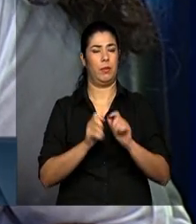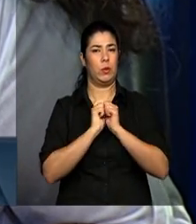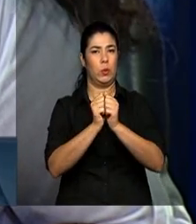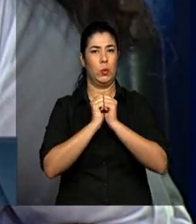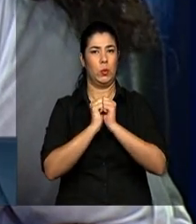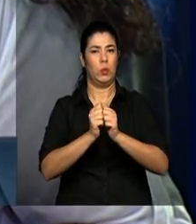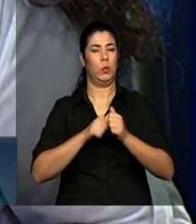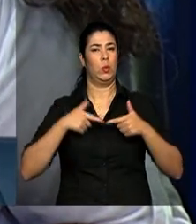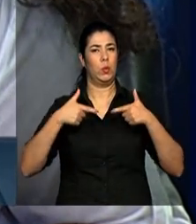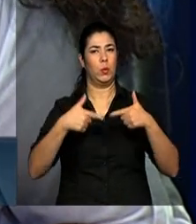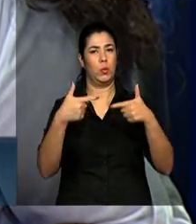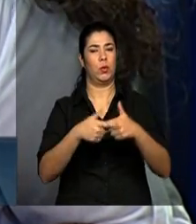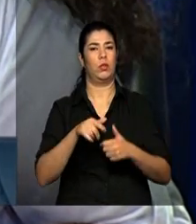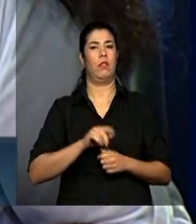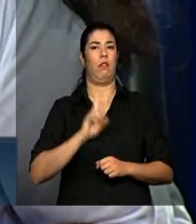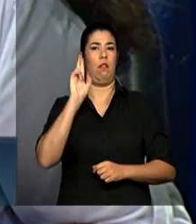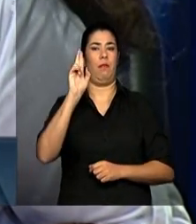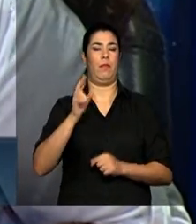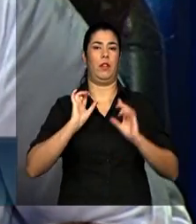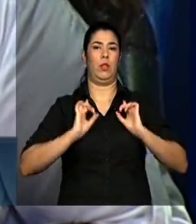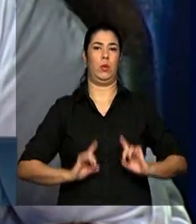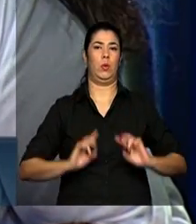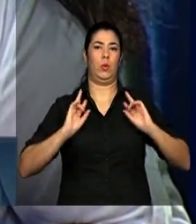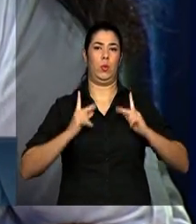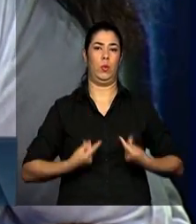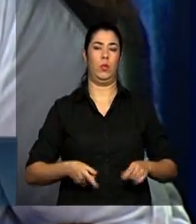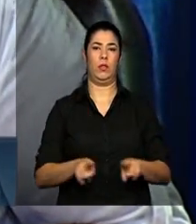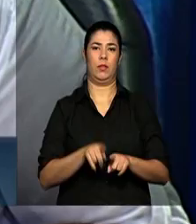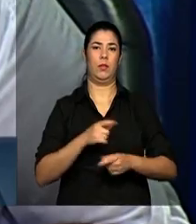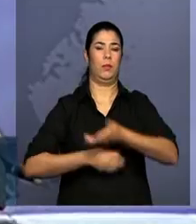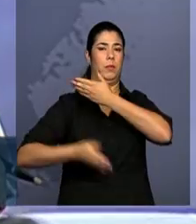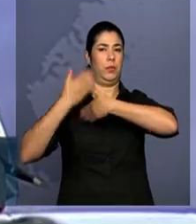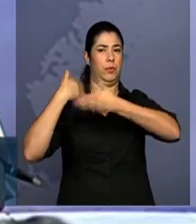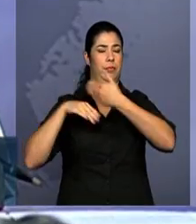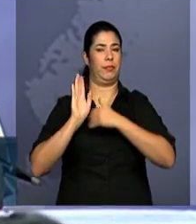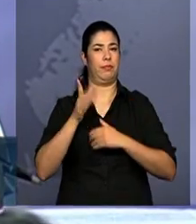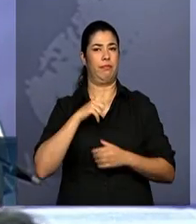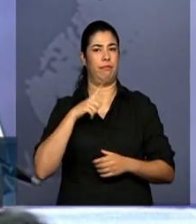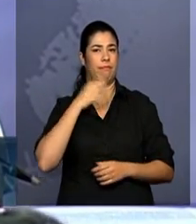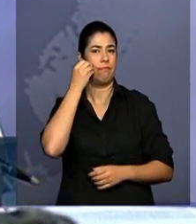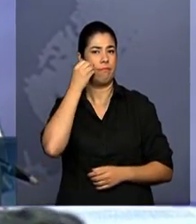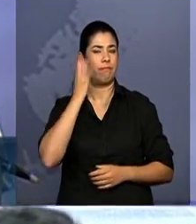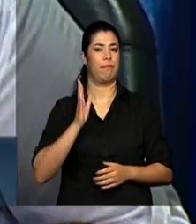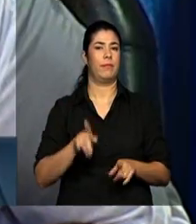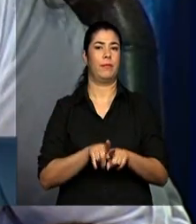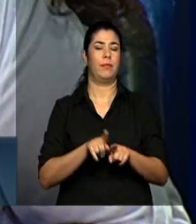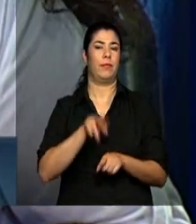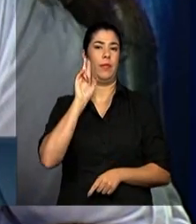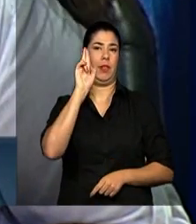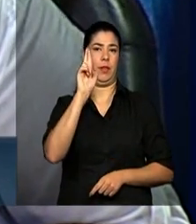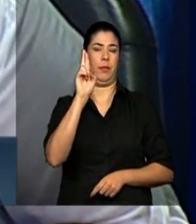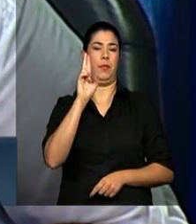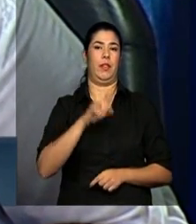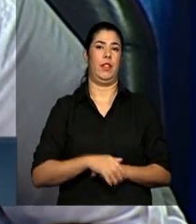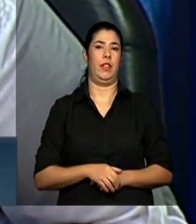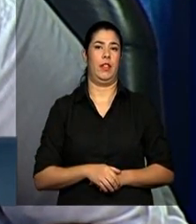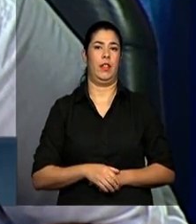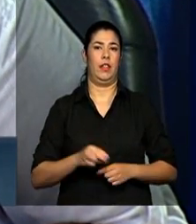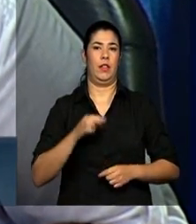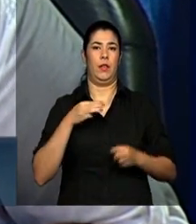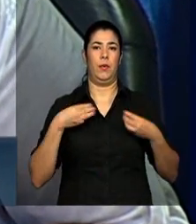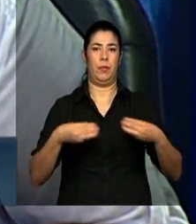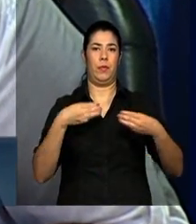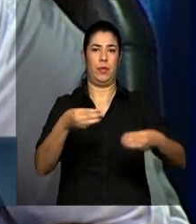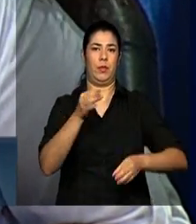lutas aí hoje na área de direitos humanos, mas de muitas lutas também anteriormente. E também a representante aqui do Ministério da